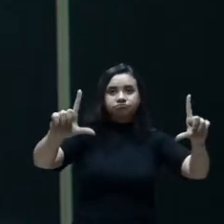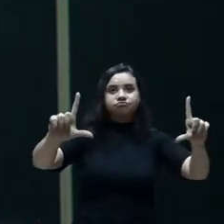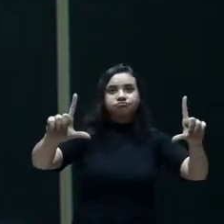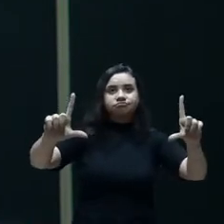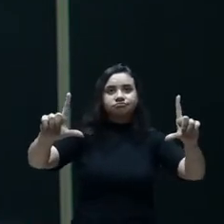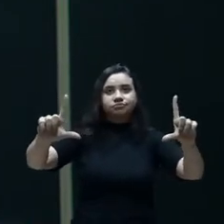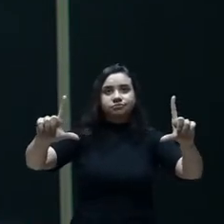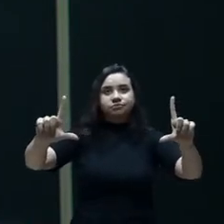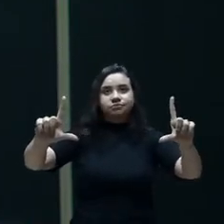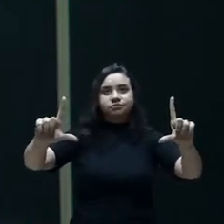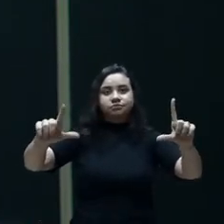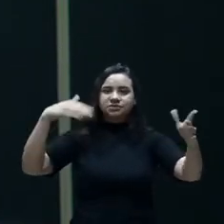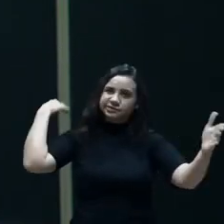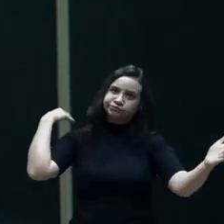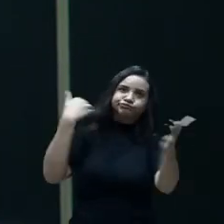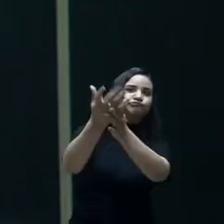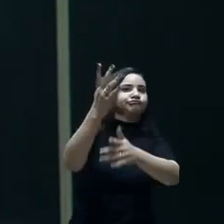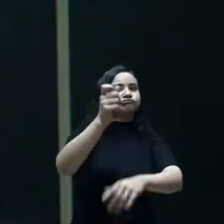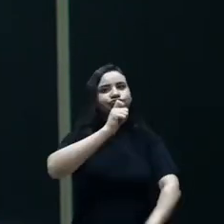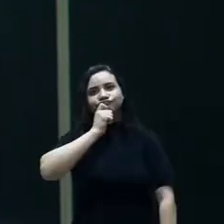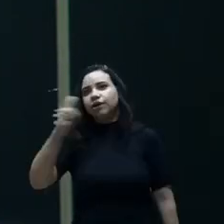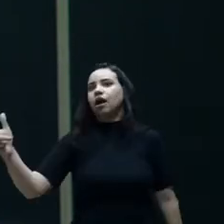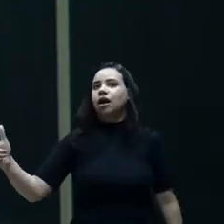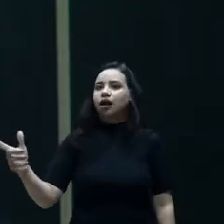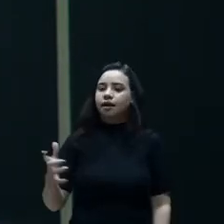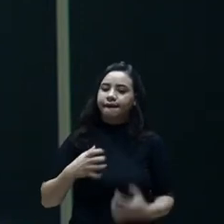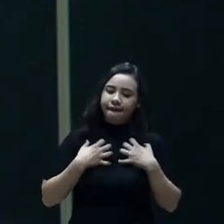chutando, xingando e passando raiva.